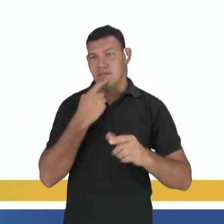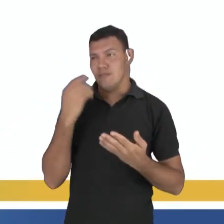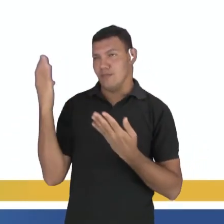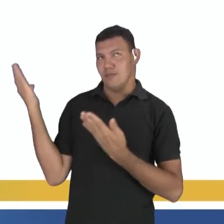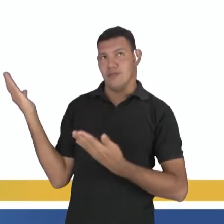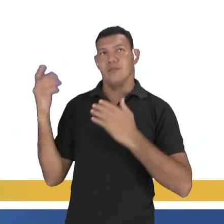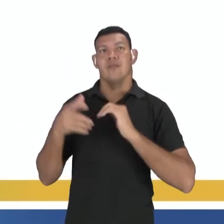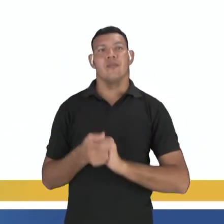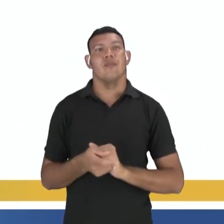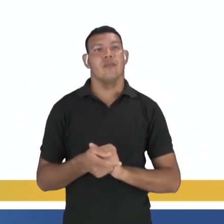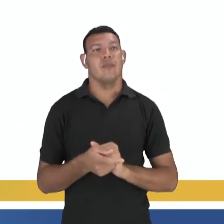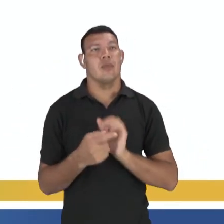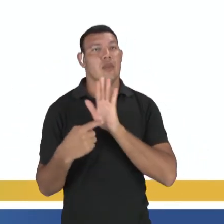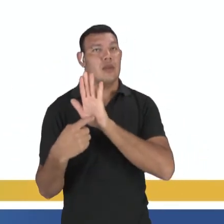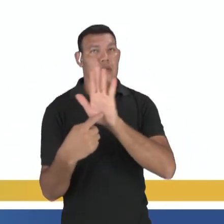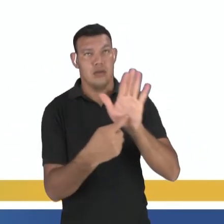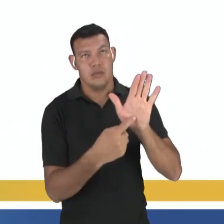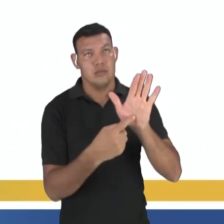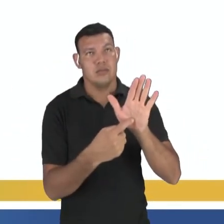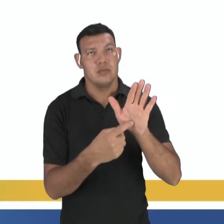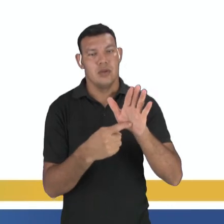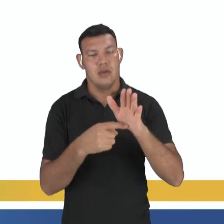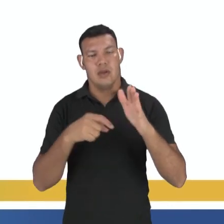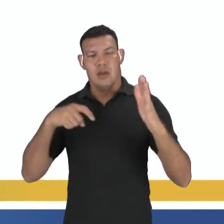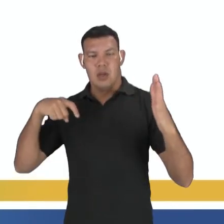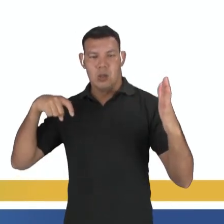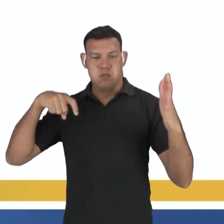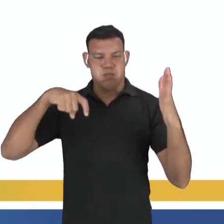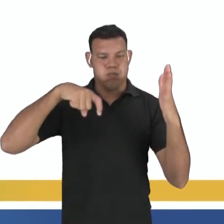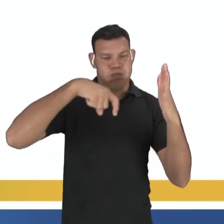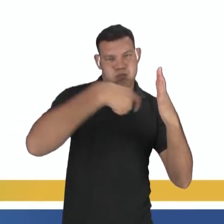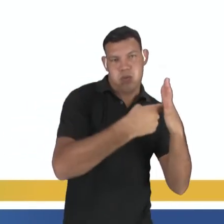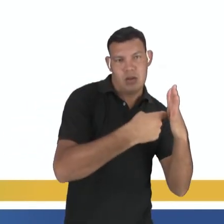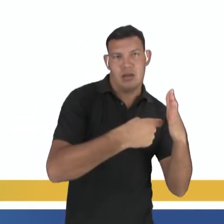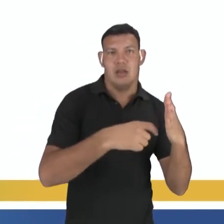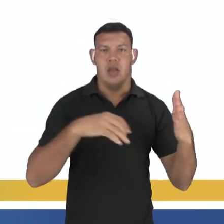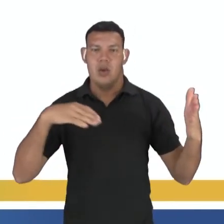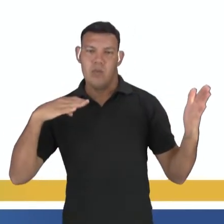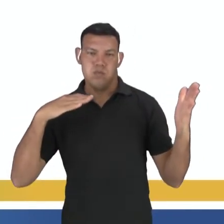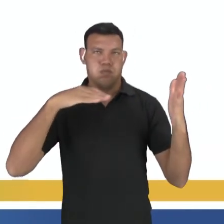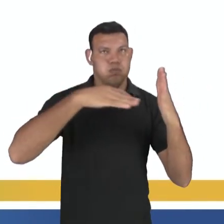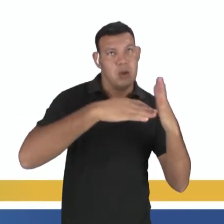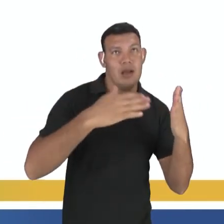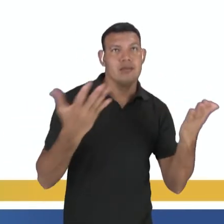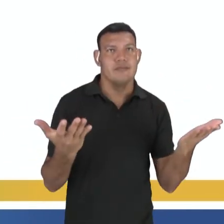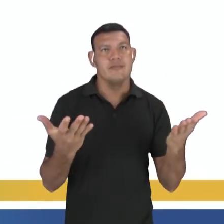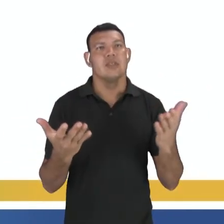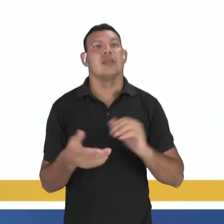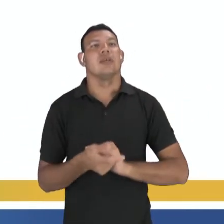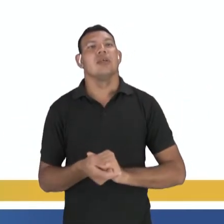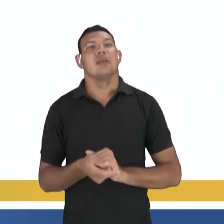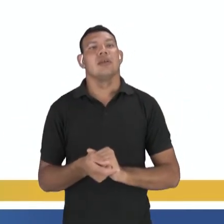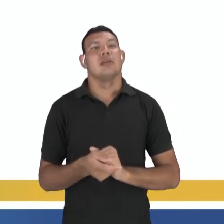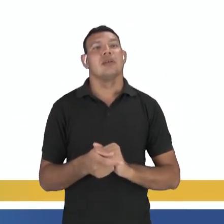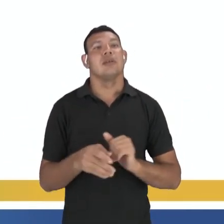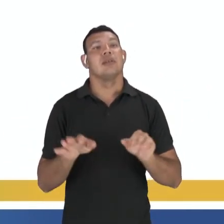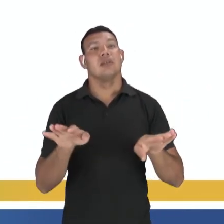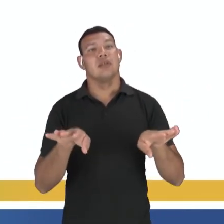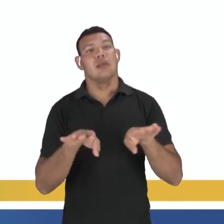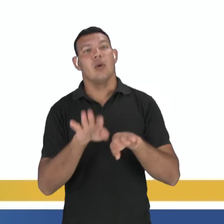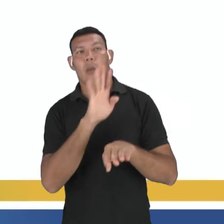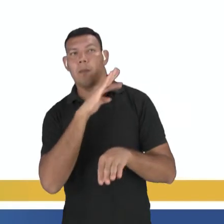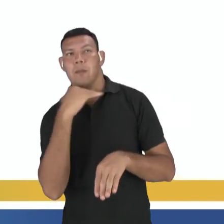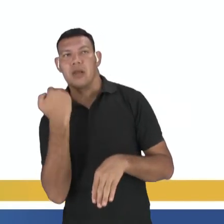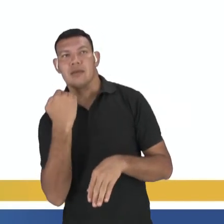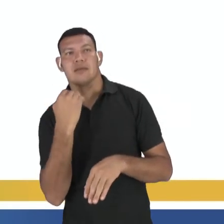a quantidade de acidentes de trânsito com mortes em cada estado da federação no ano de 2018. Qual